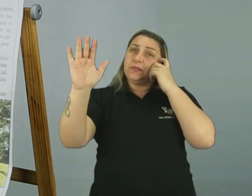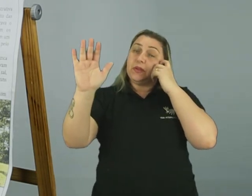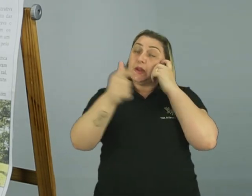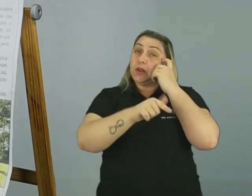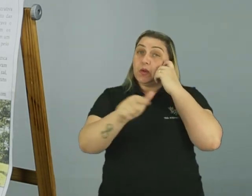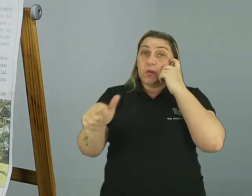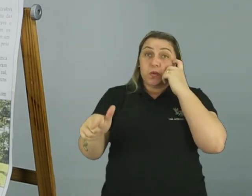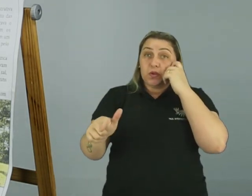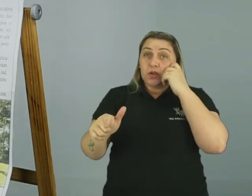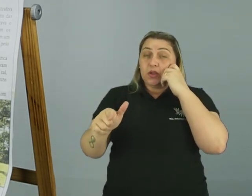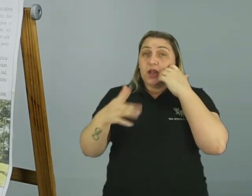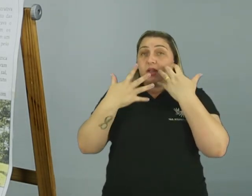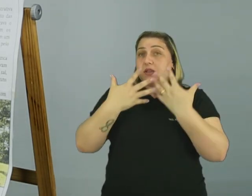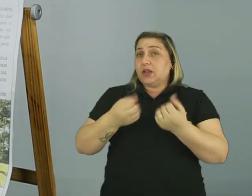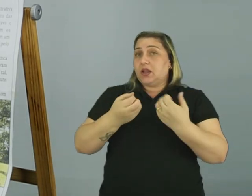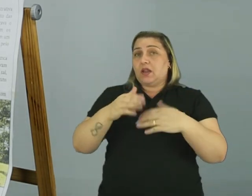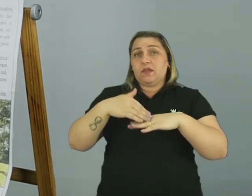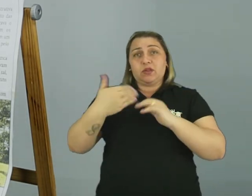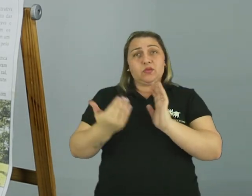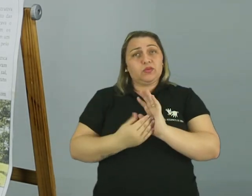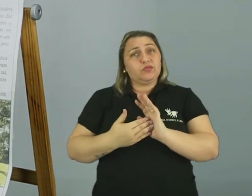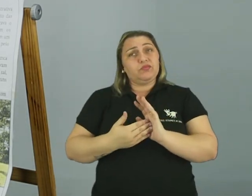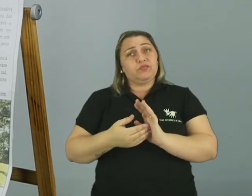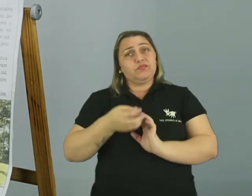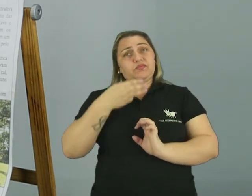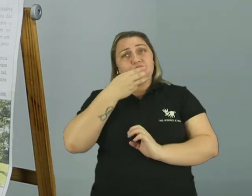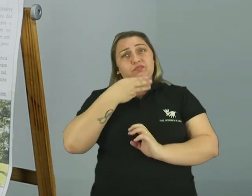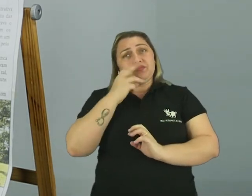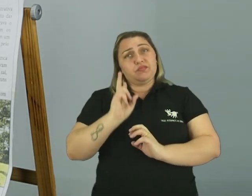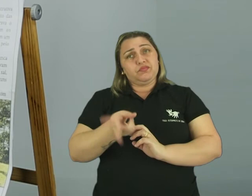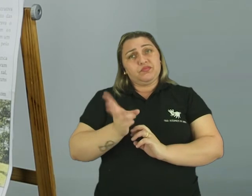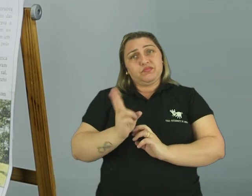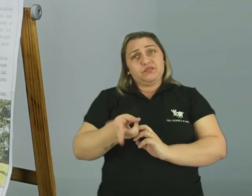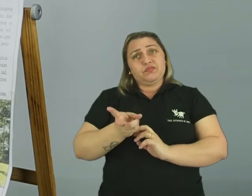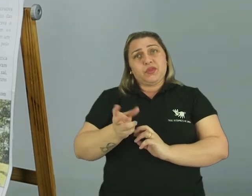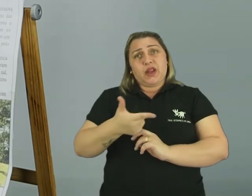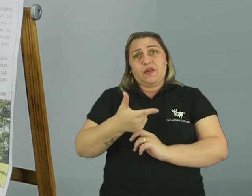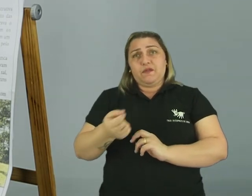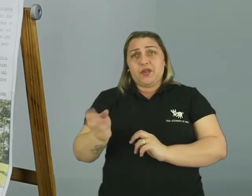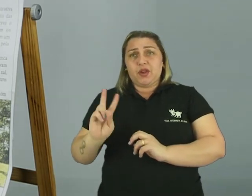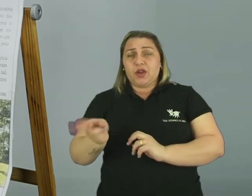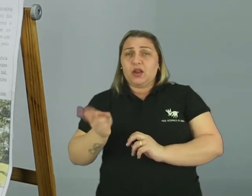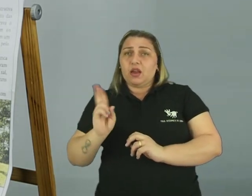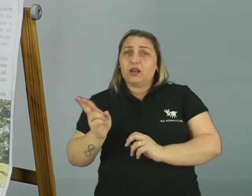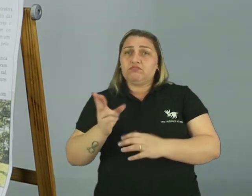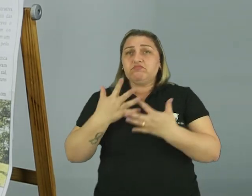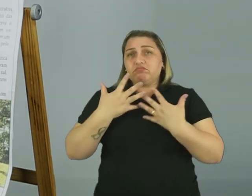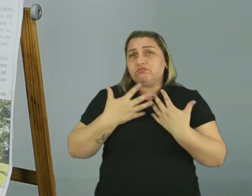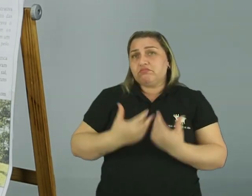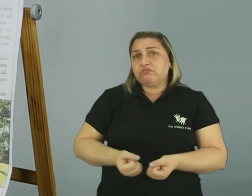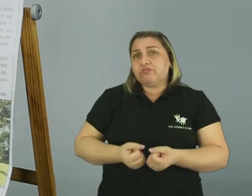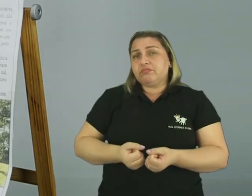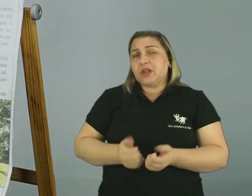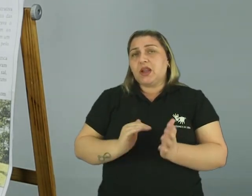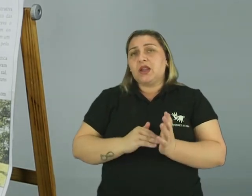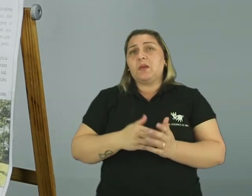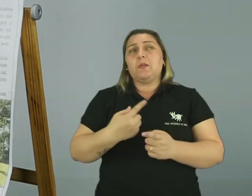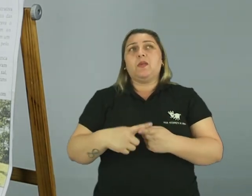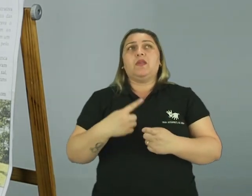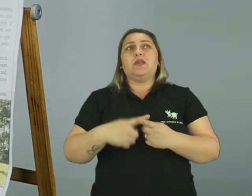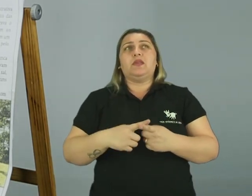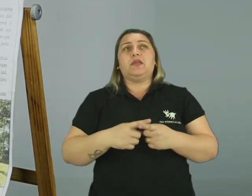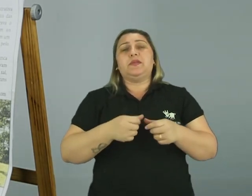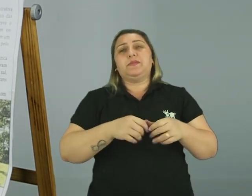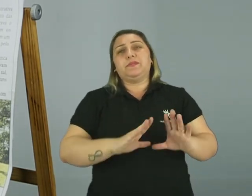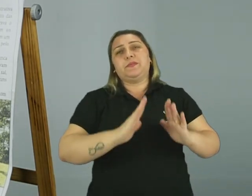não tinham, se o açúcar é para ser R$2 e estava 20, eles tinham que aceitar, até porque eles estavam